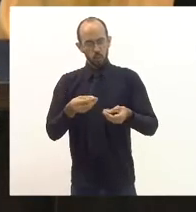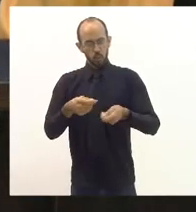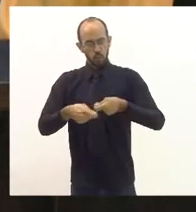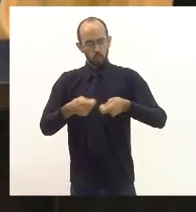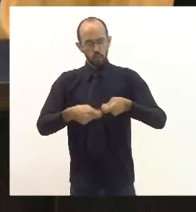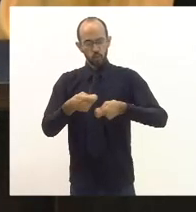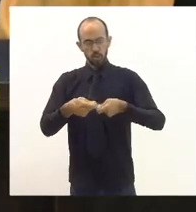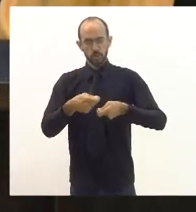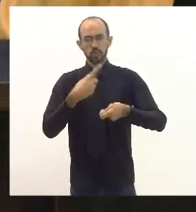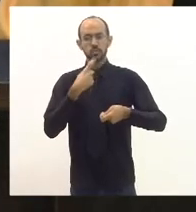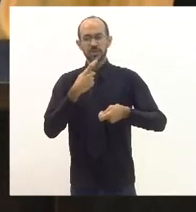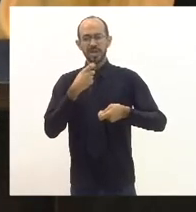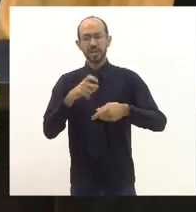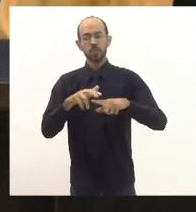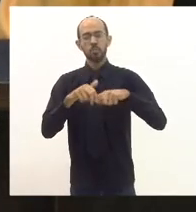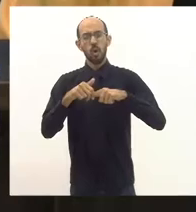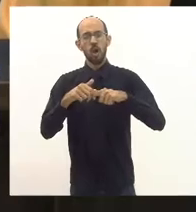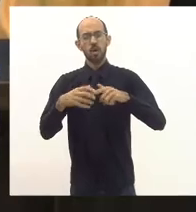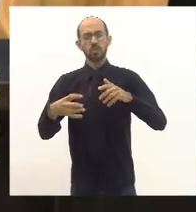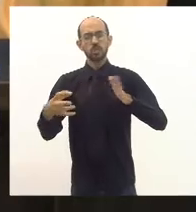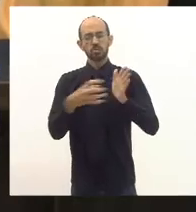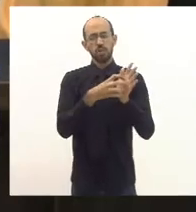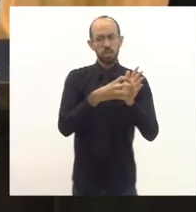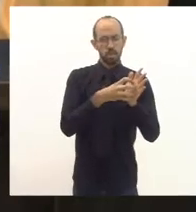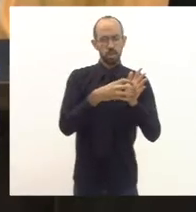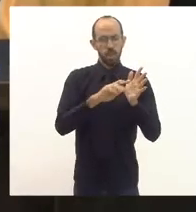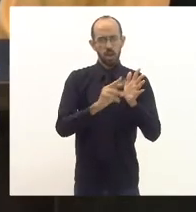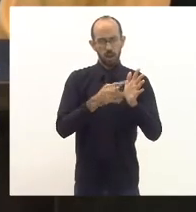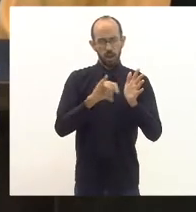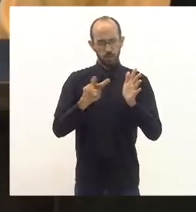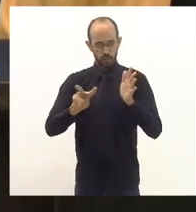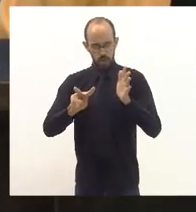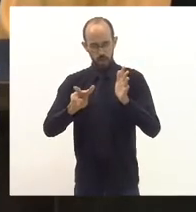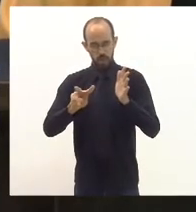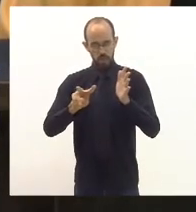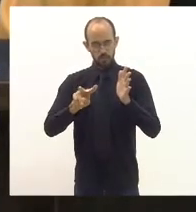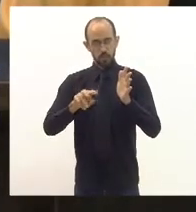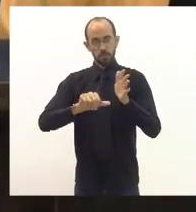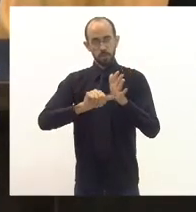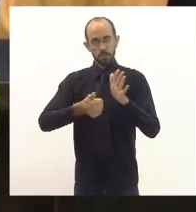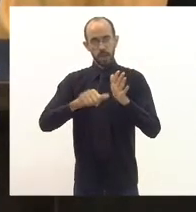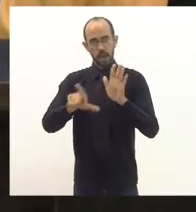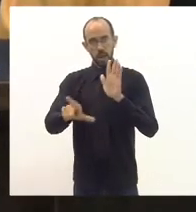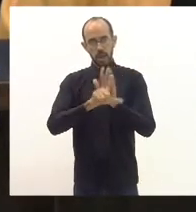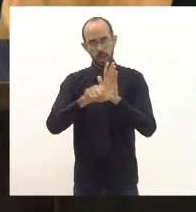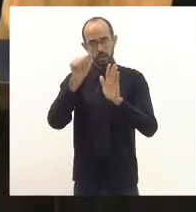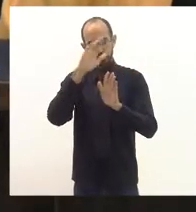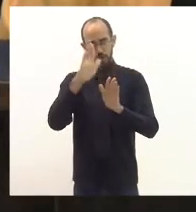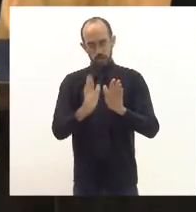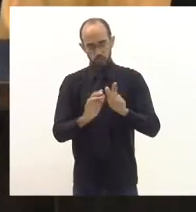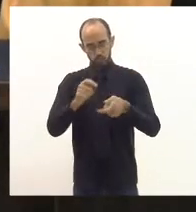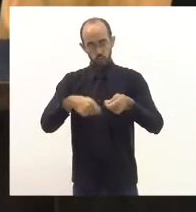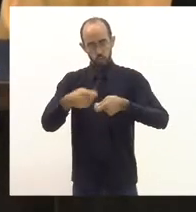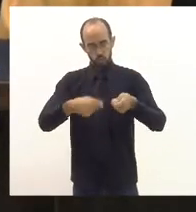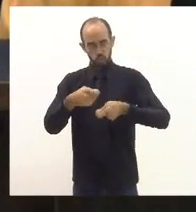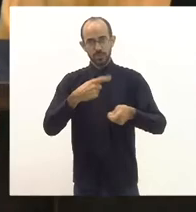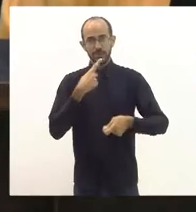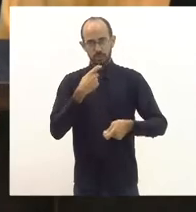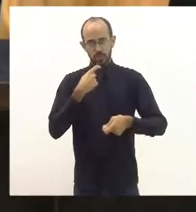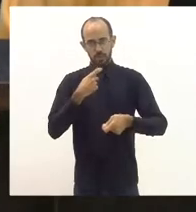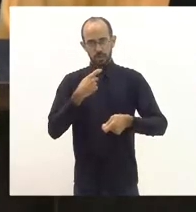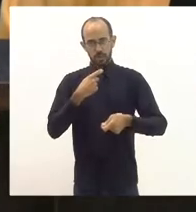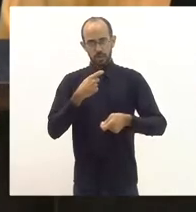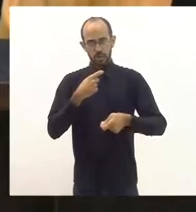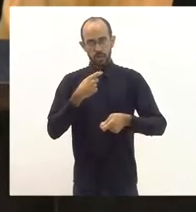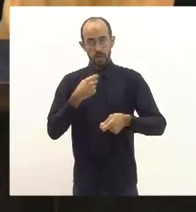questão do HIV. Foi a primeira lei do Brasil de controle do sangue. Eu estava vindo da universidade, né, aprovei uma